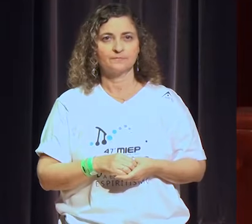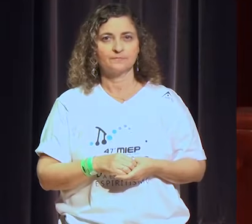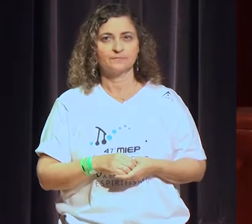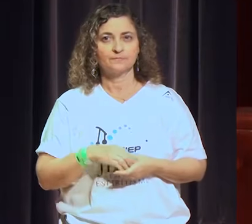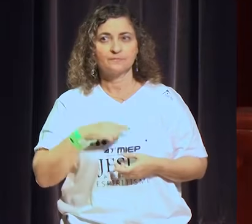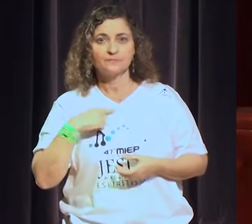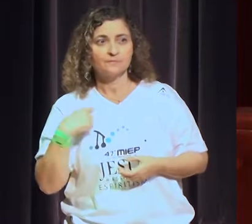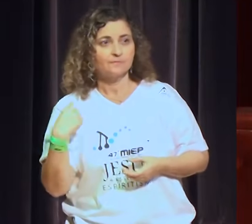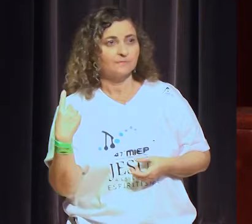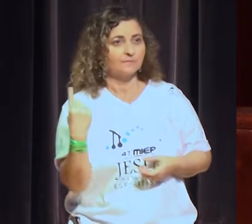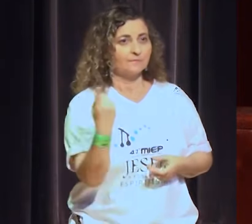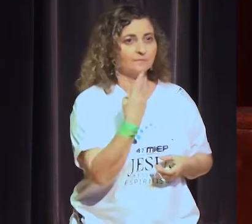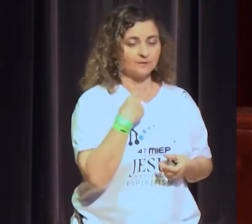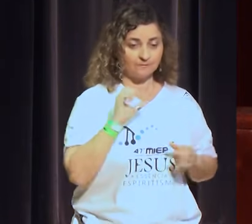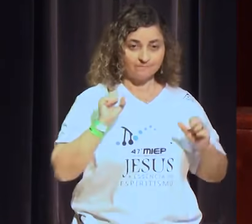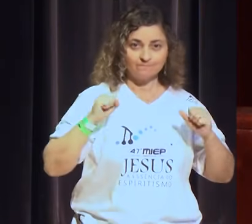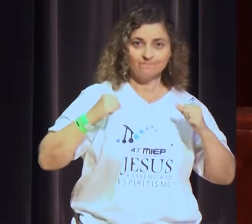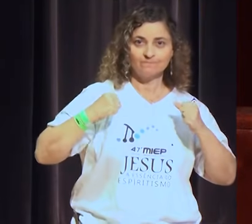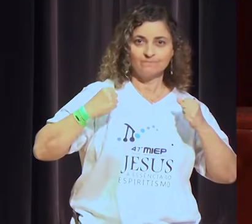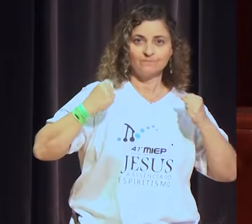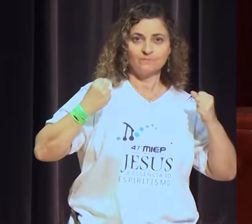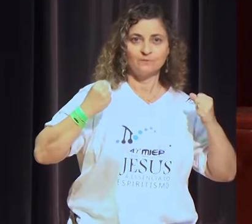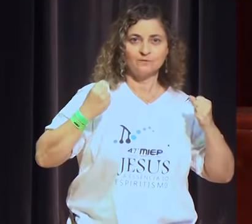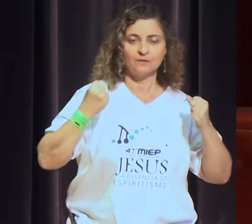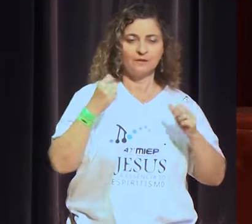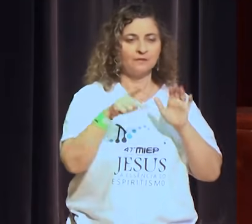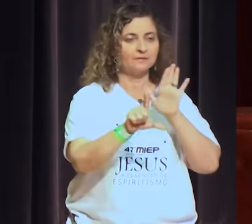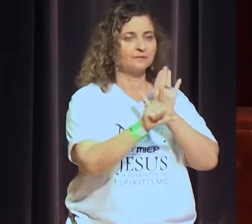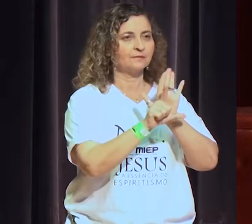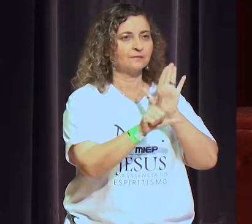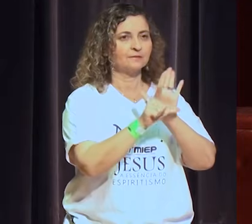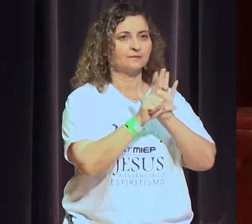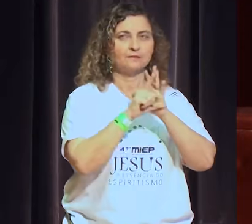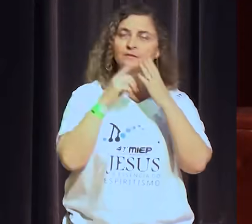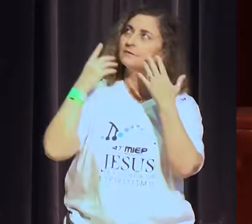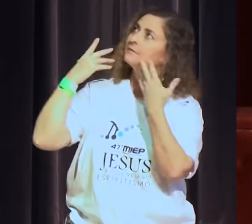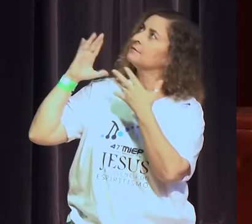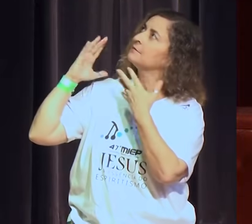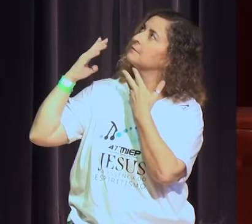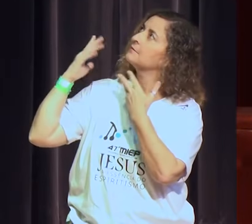Essa capacidade psíquica se chama lei de adoração.